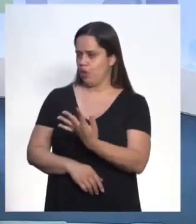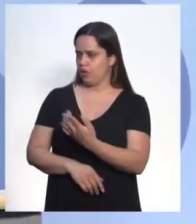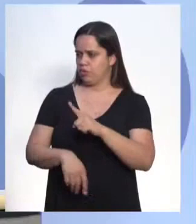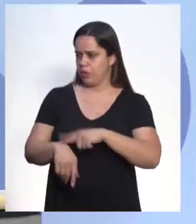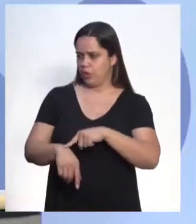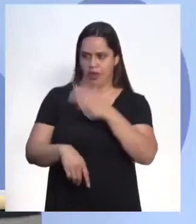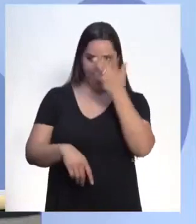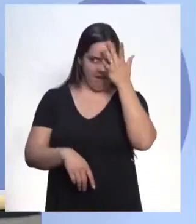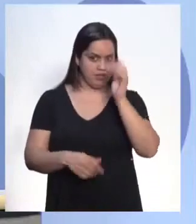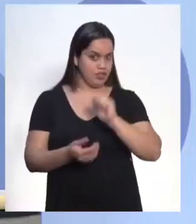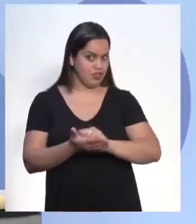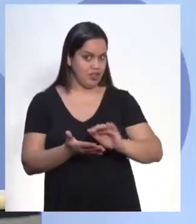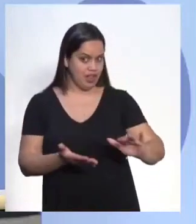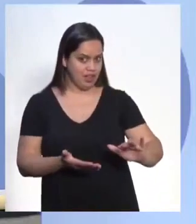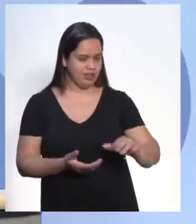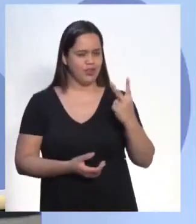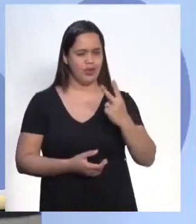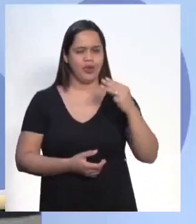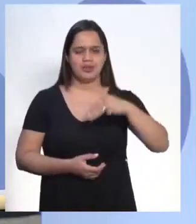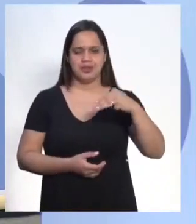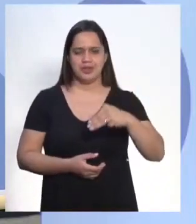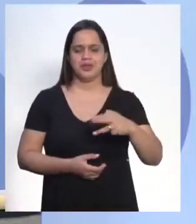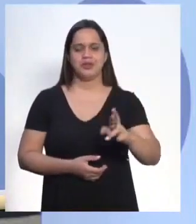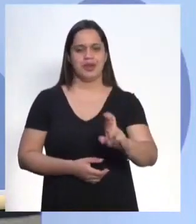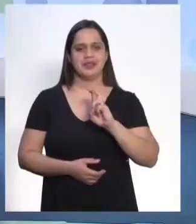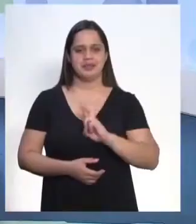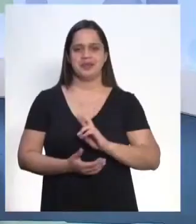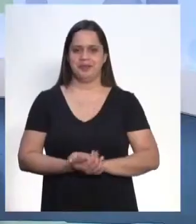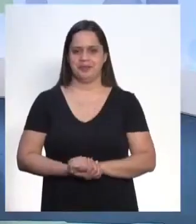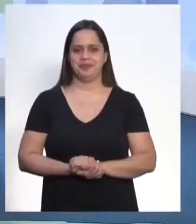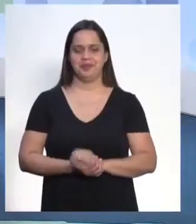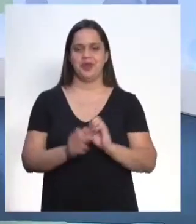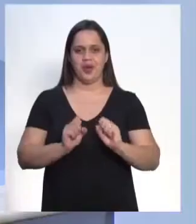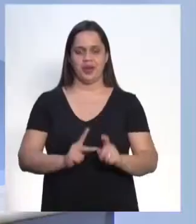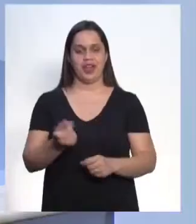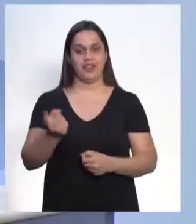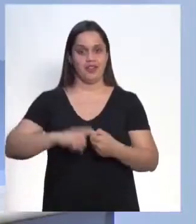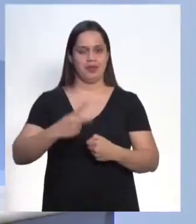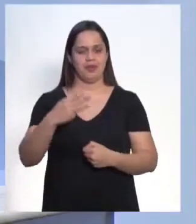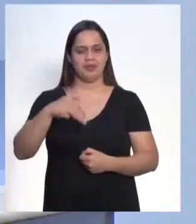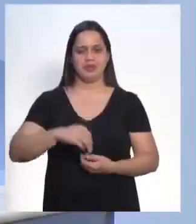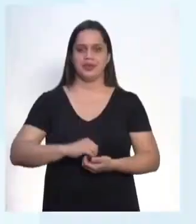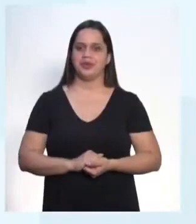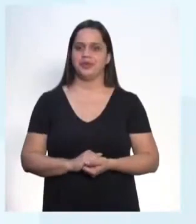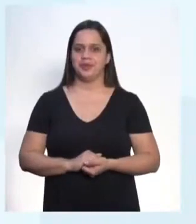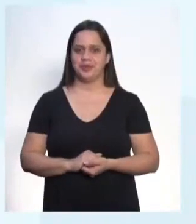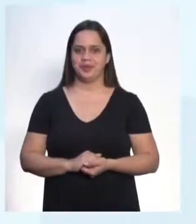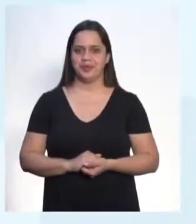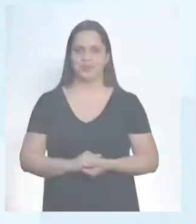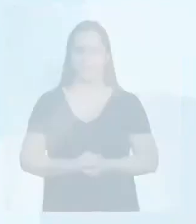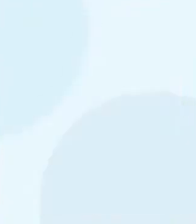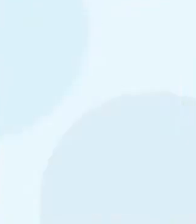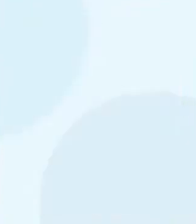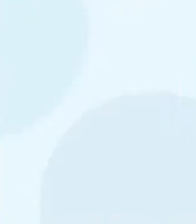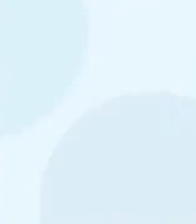fácil? Muito fácil. 2 minutos para eles, professora Inês. Então, voltamos em 2 minutos.